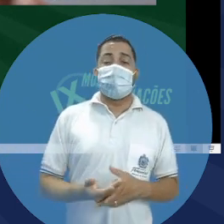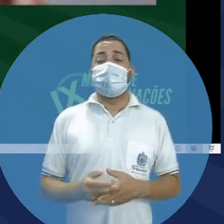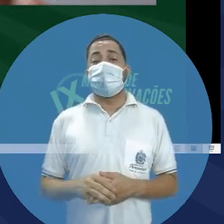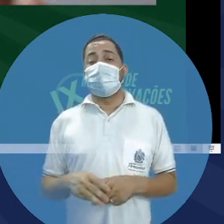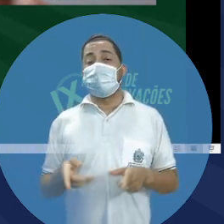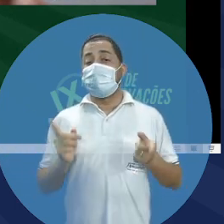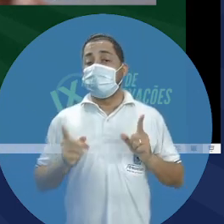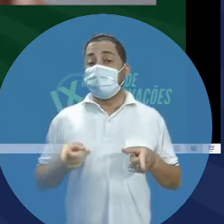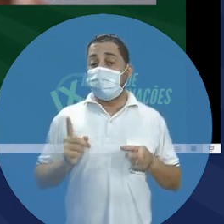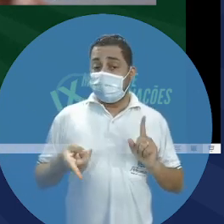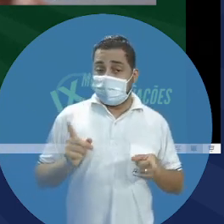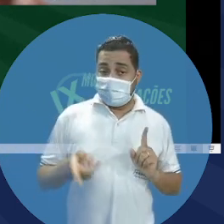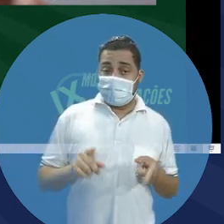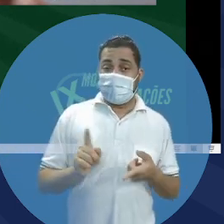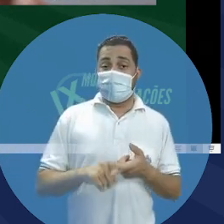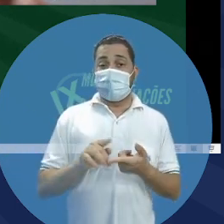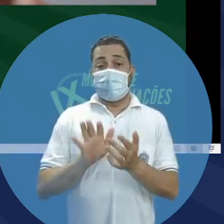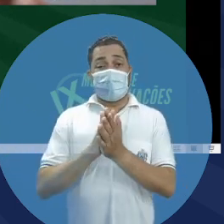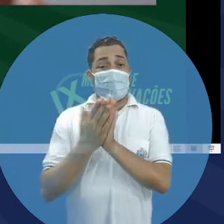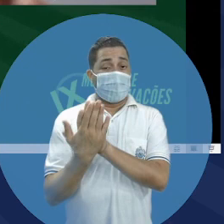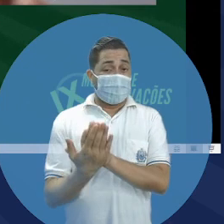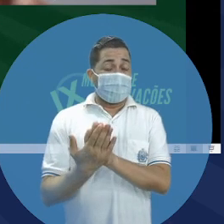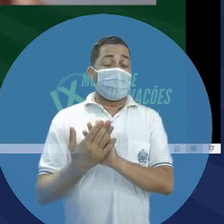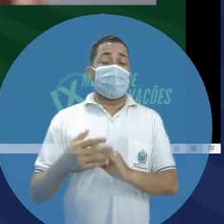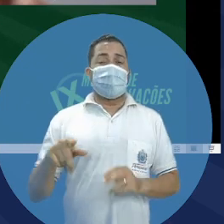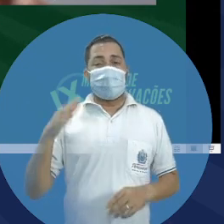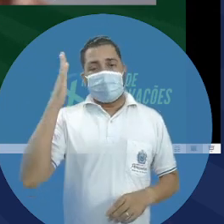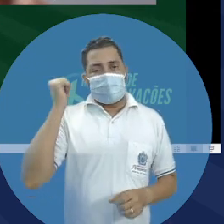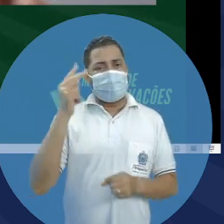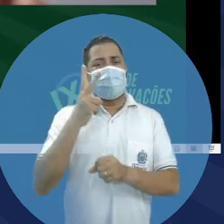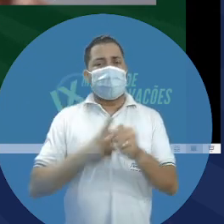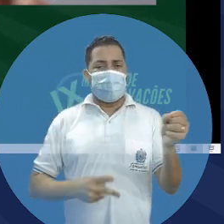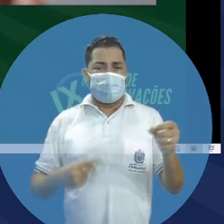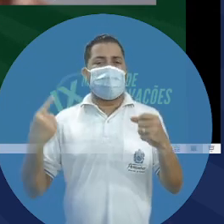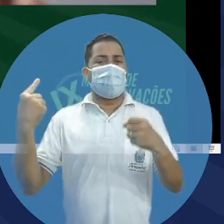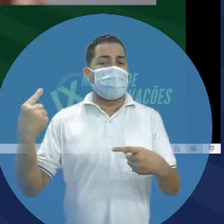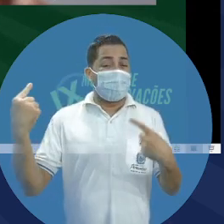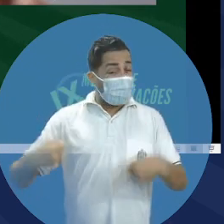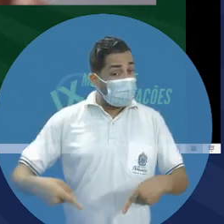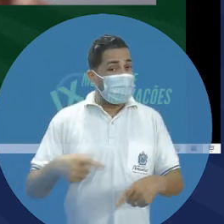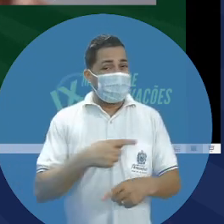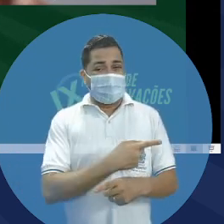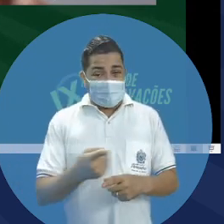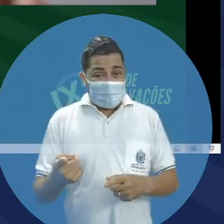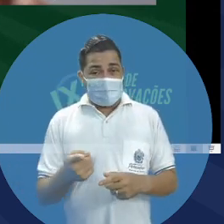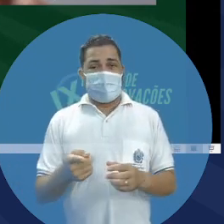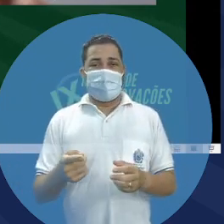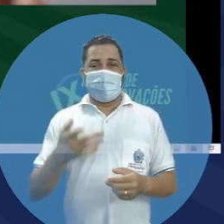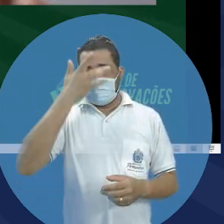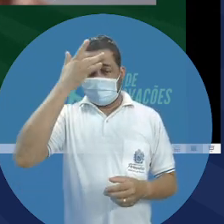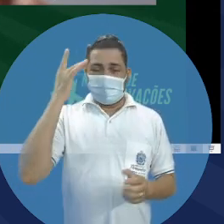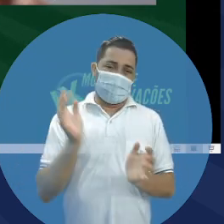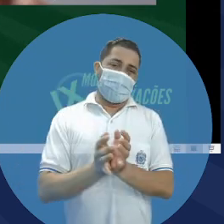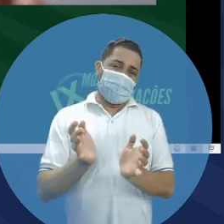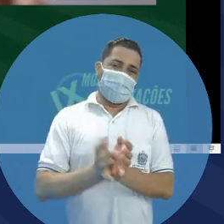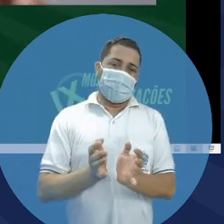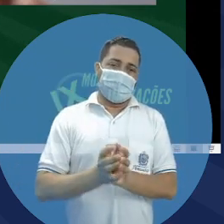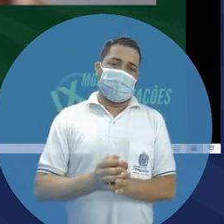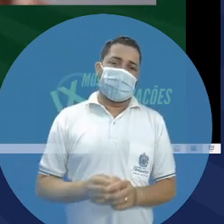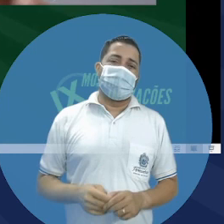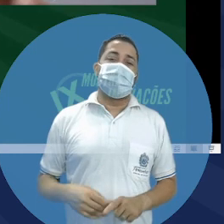travestis, que a gente sabe que a violência contra essas pessoas do grupo, que fazem parte do